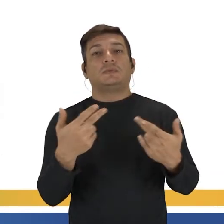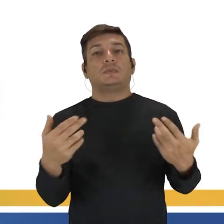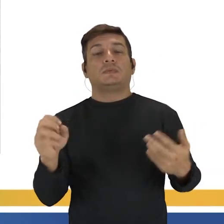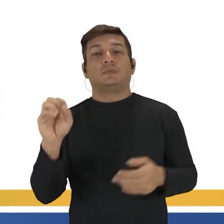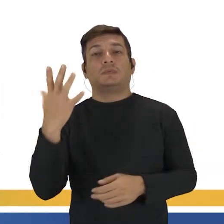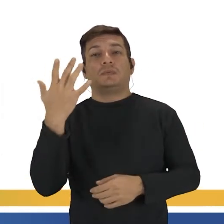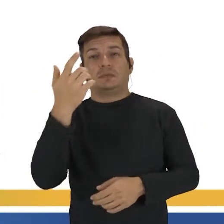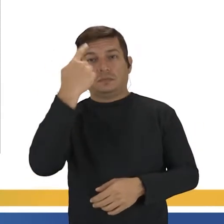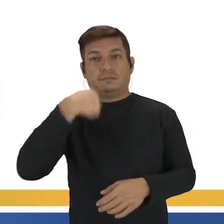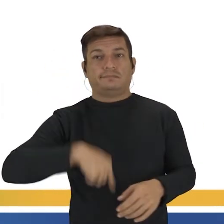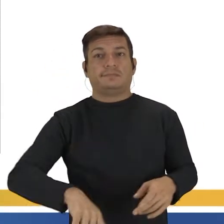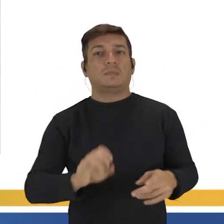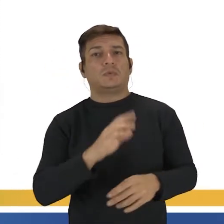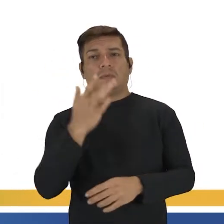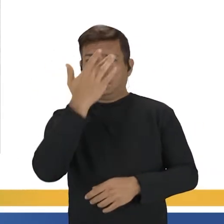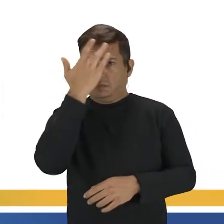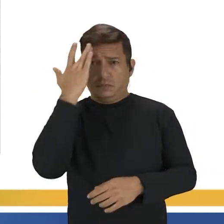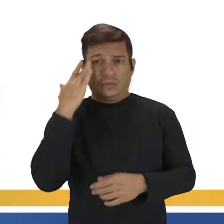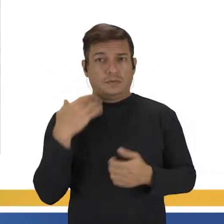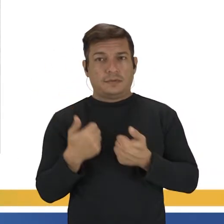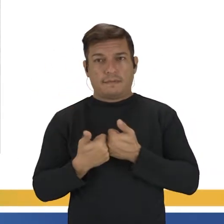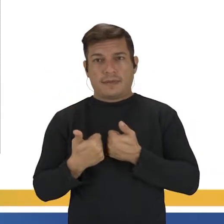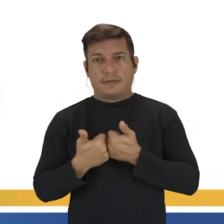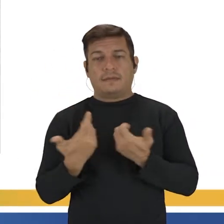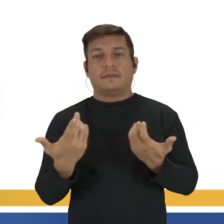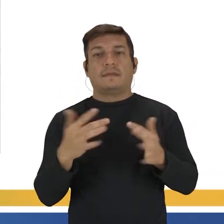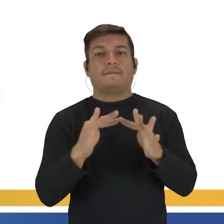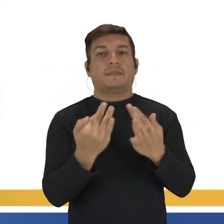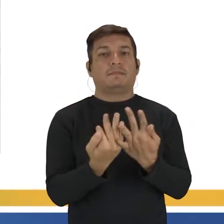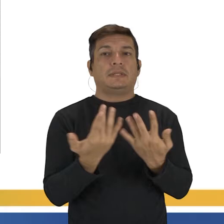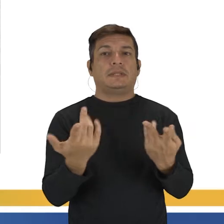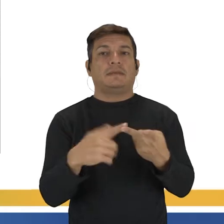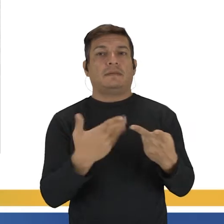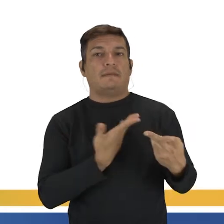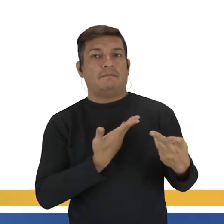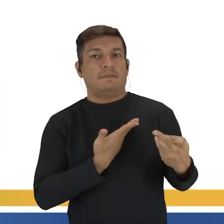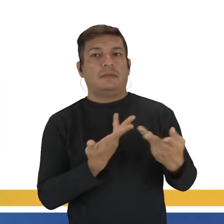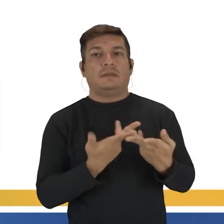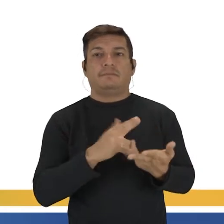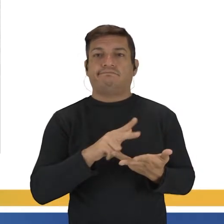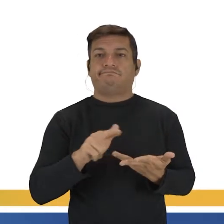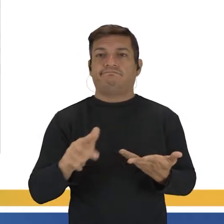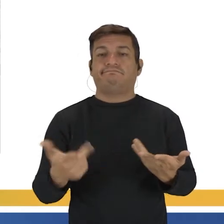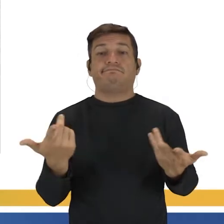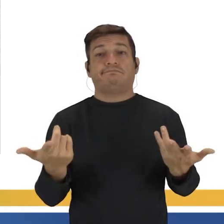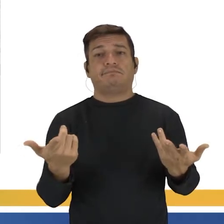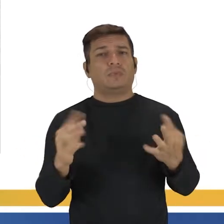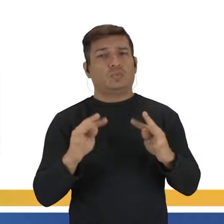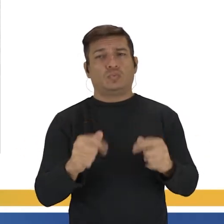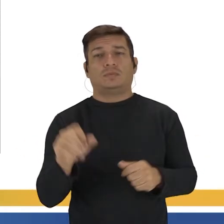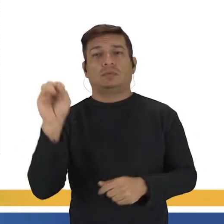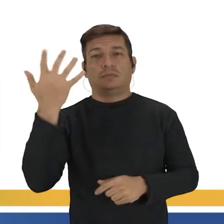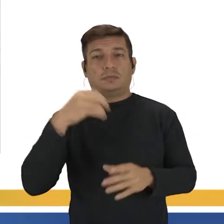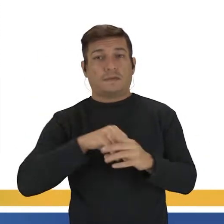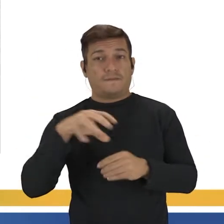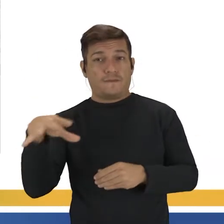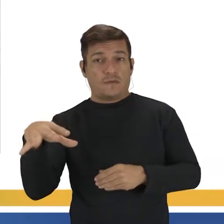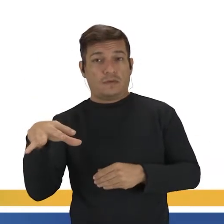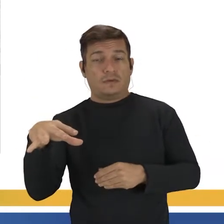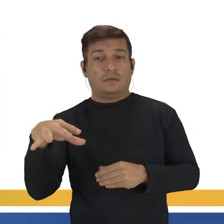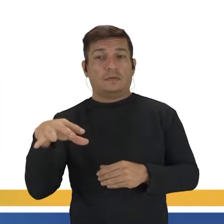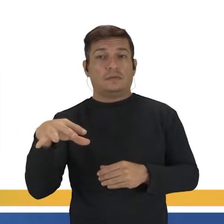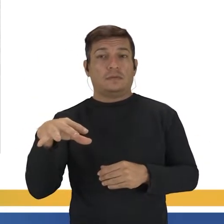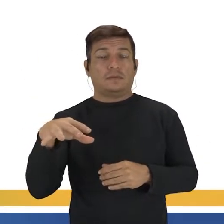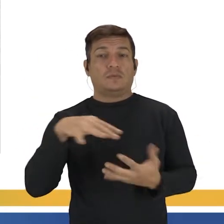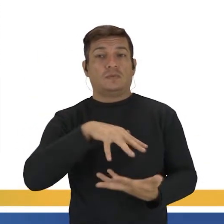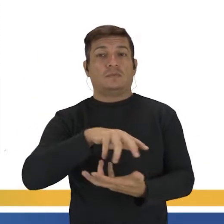acontece com a gente ou com as pessoas que estão próximas, a nossa família, os nossos amigos. E na realidade, tudo o que acontece fora, né, ou